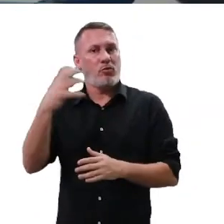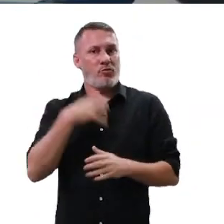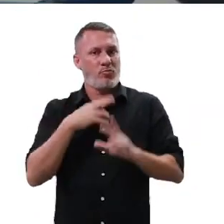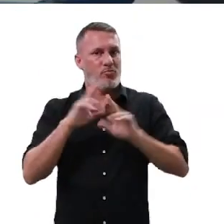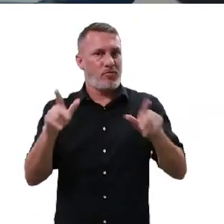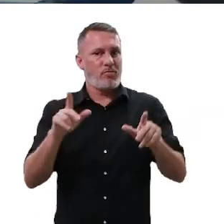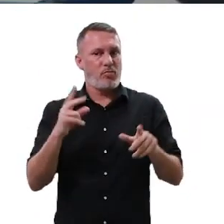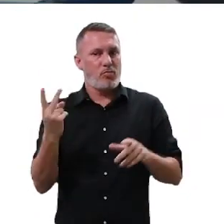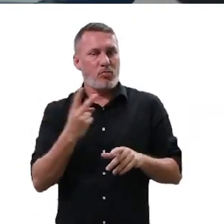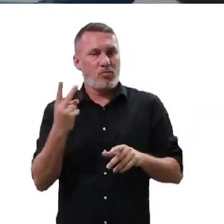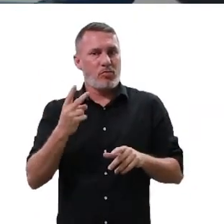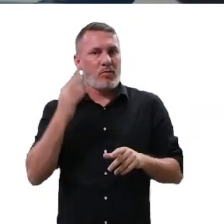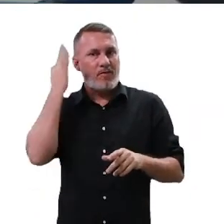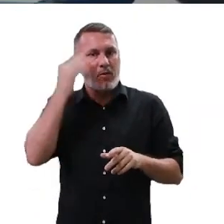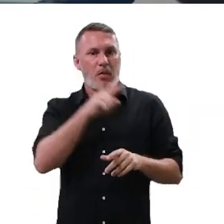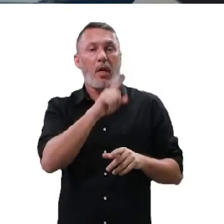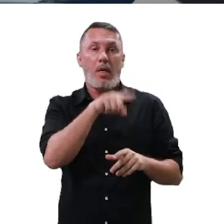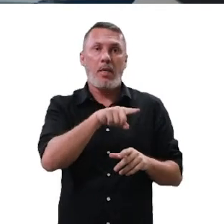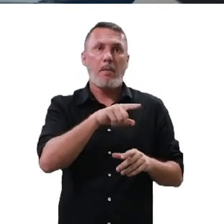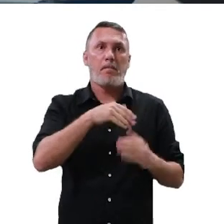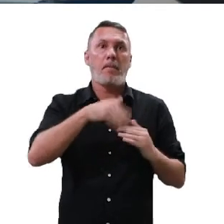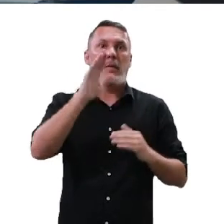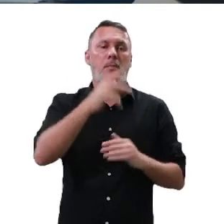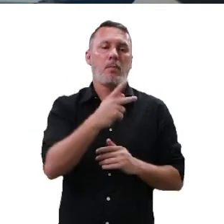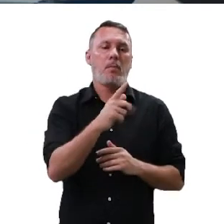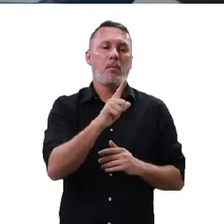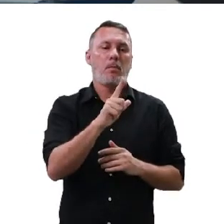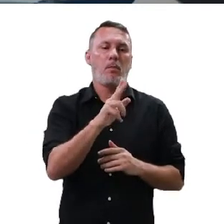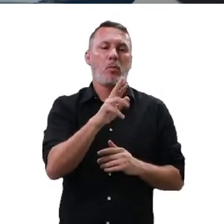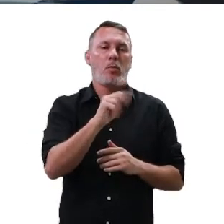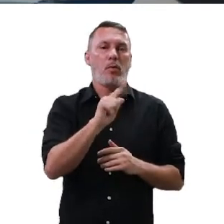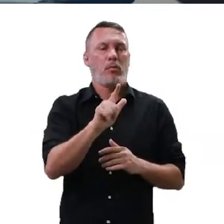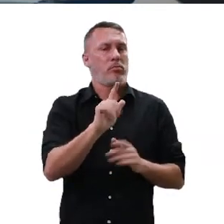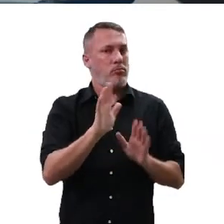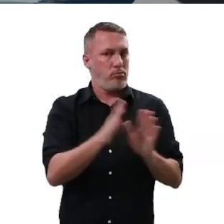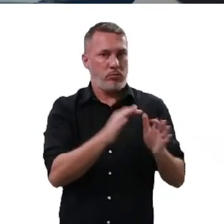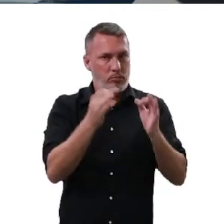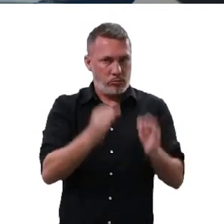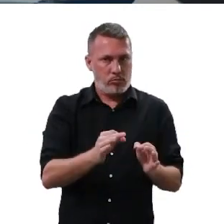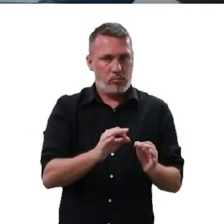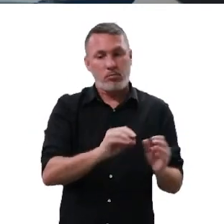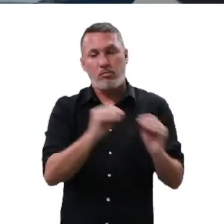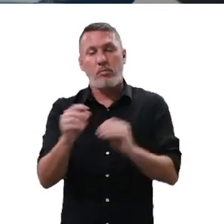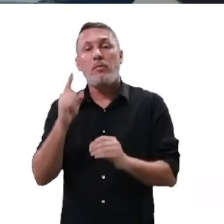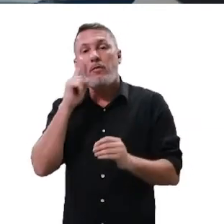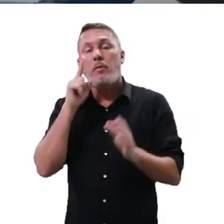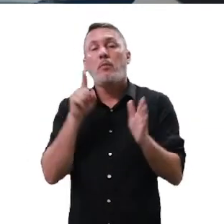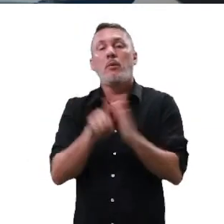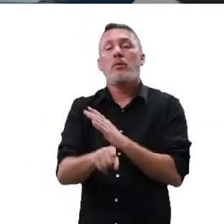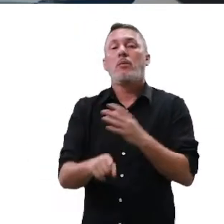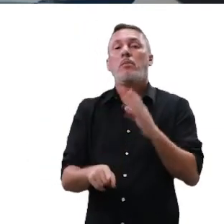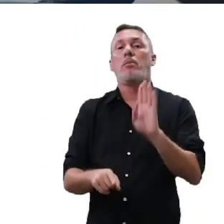do Empédocles, né, o pluralista, certo?